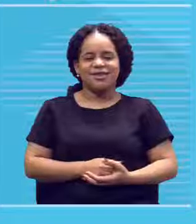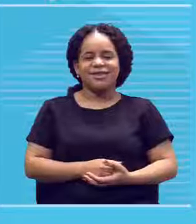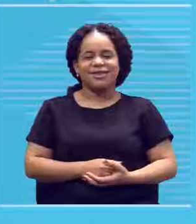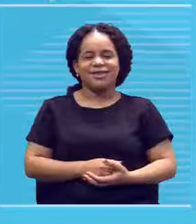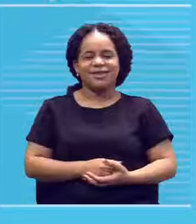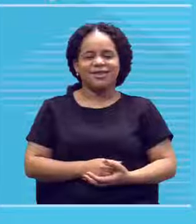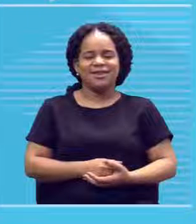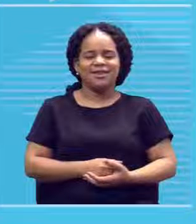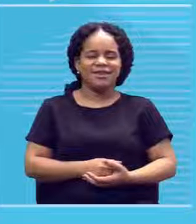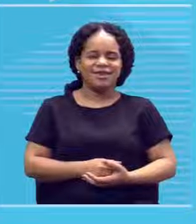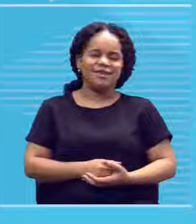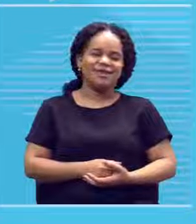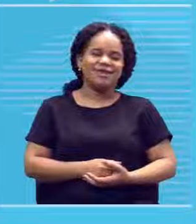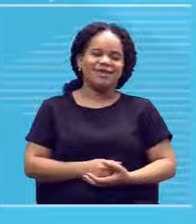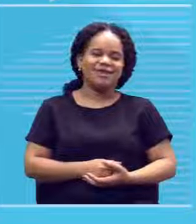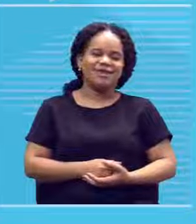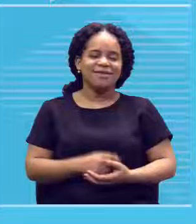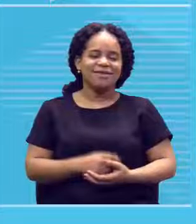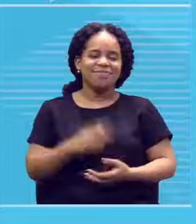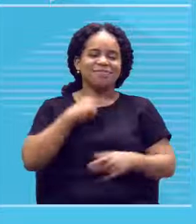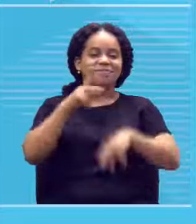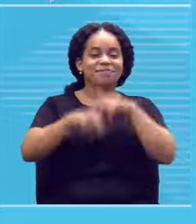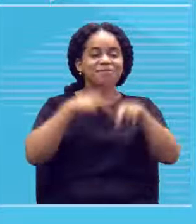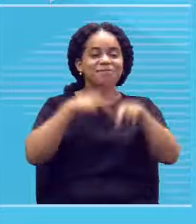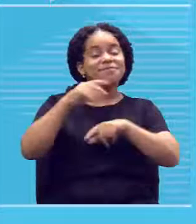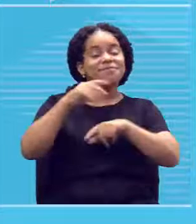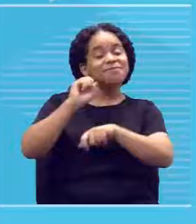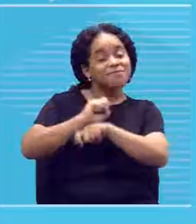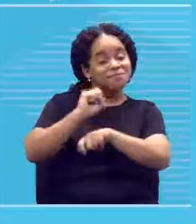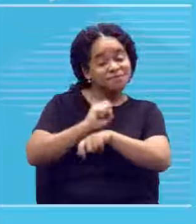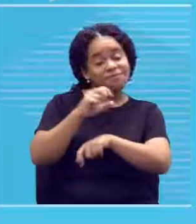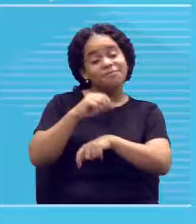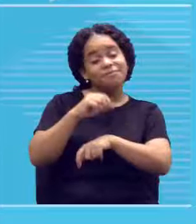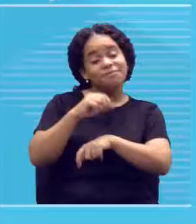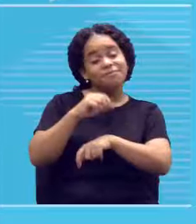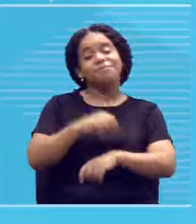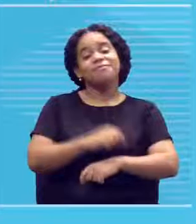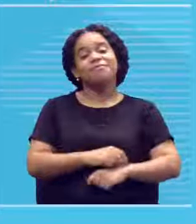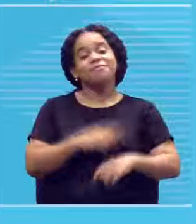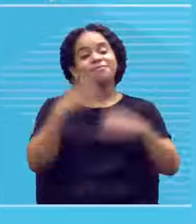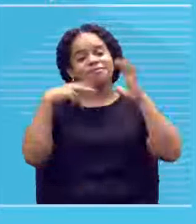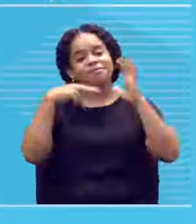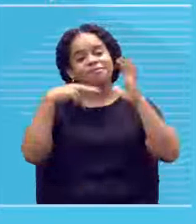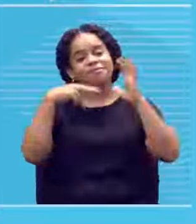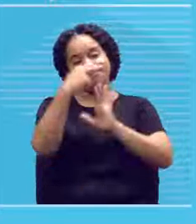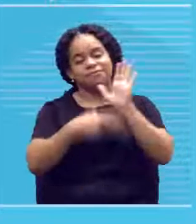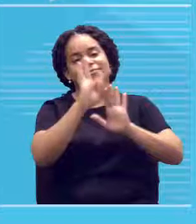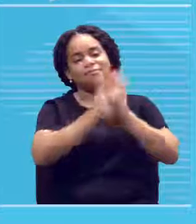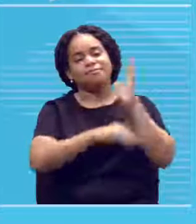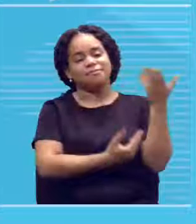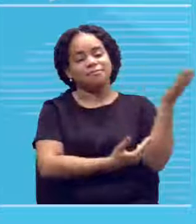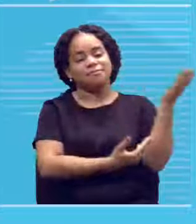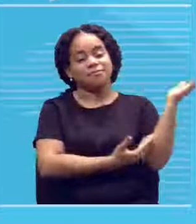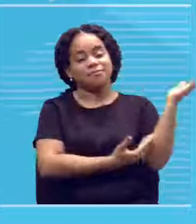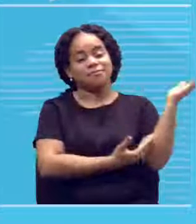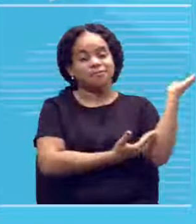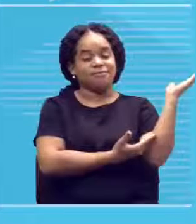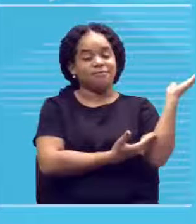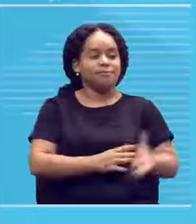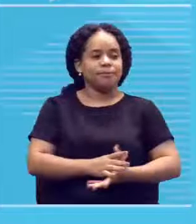e as populações esperam e desejam na e até